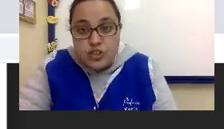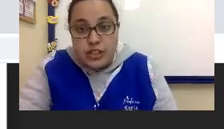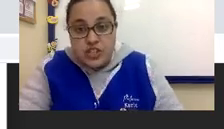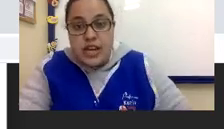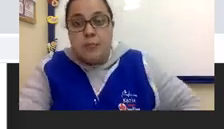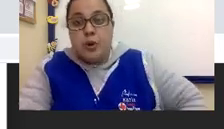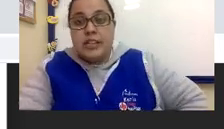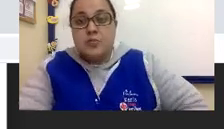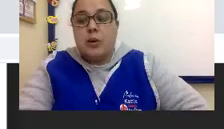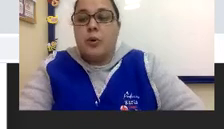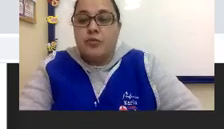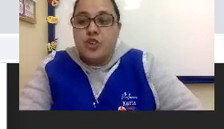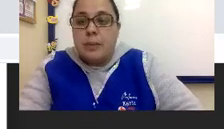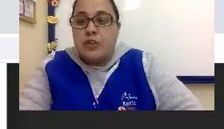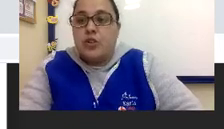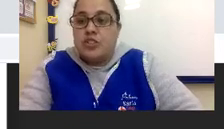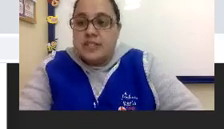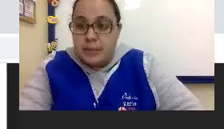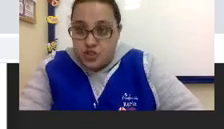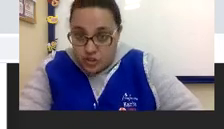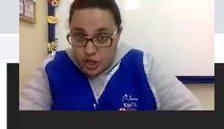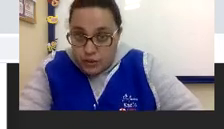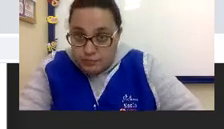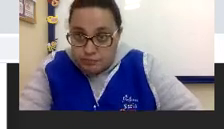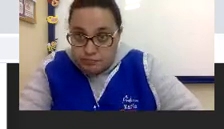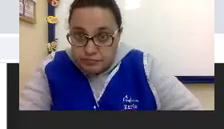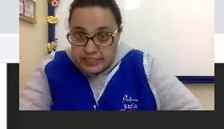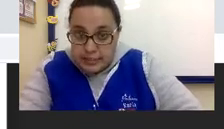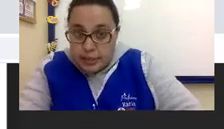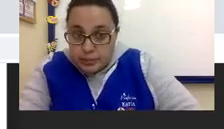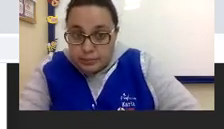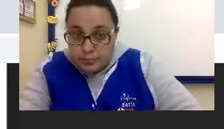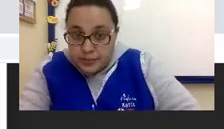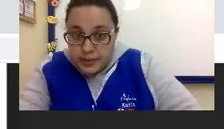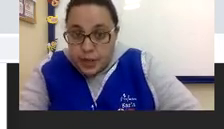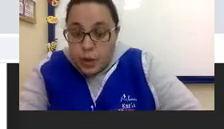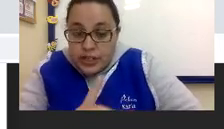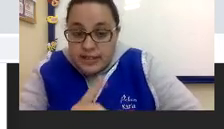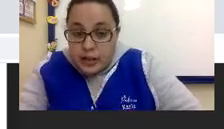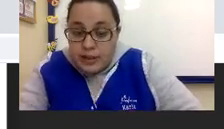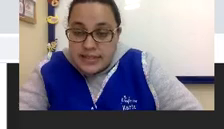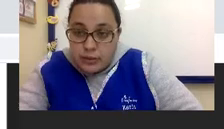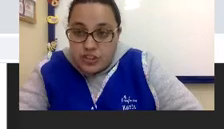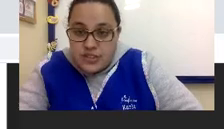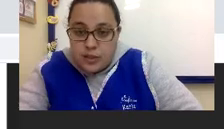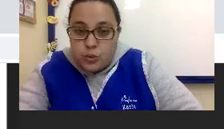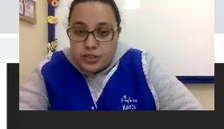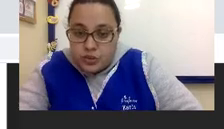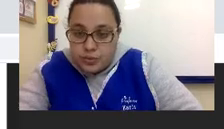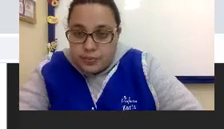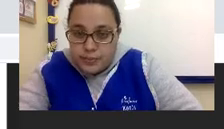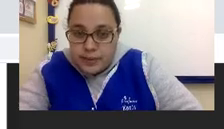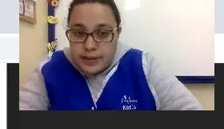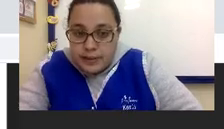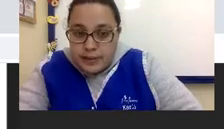alface do nosso lanche é importante para o bom funcionamento do nosso sistema digestório? Vocês sabiam? O que será que o Massaro quis dizer com